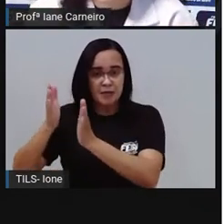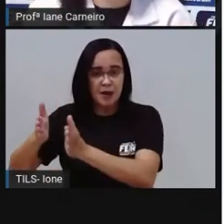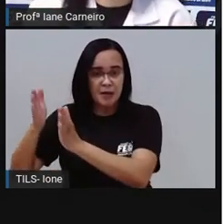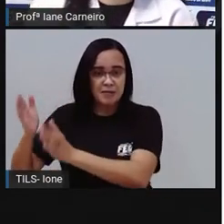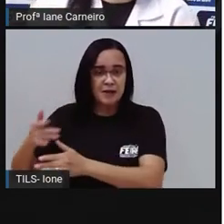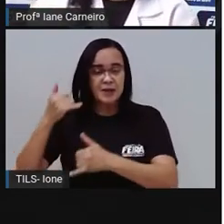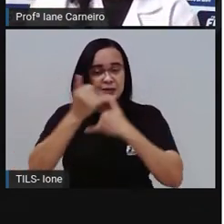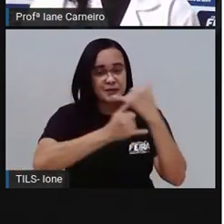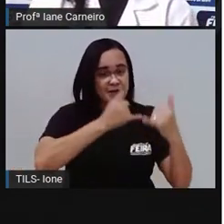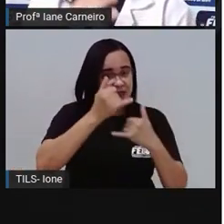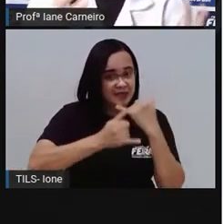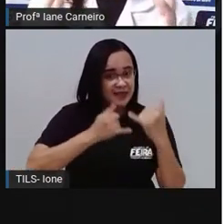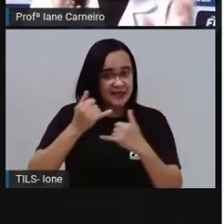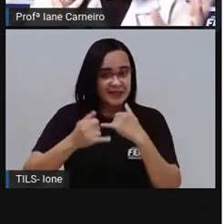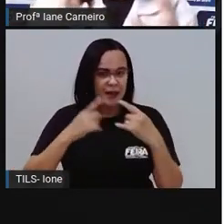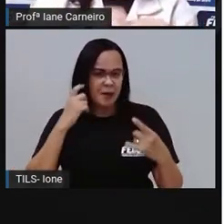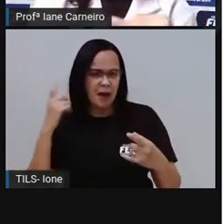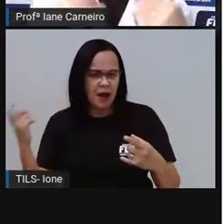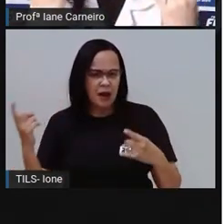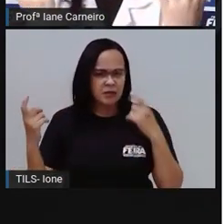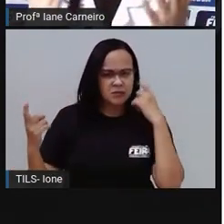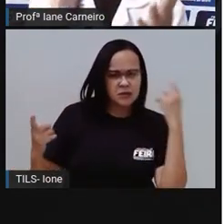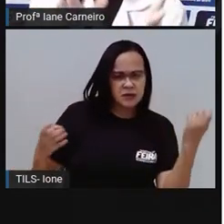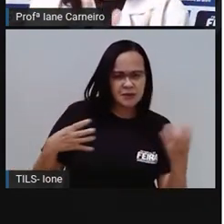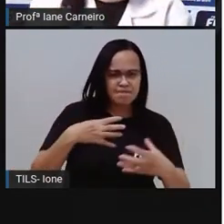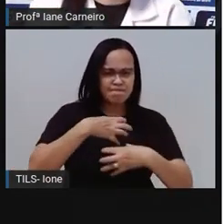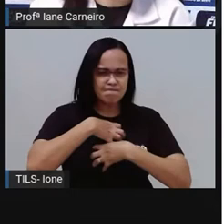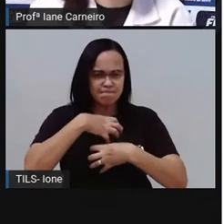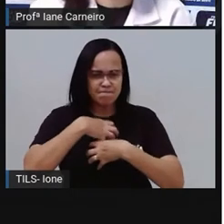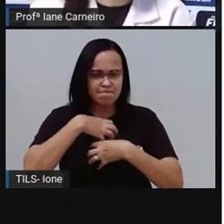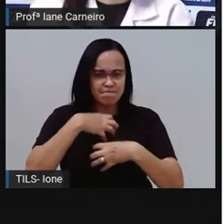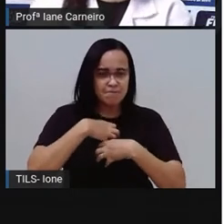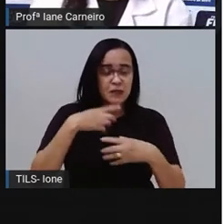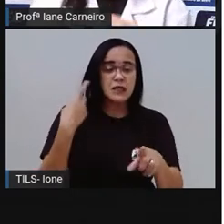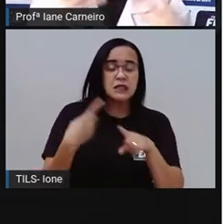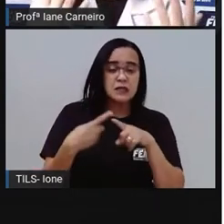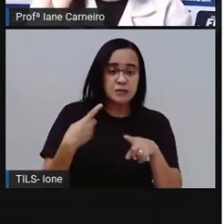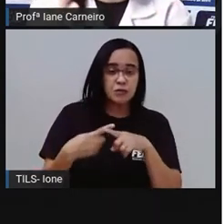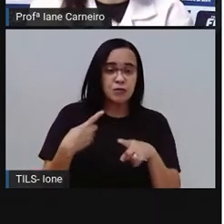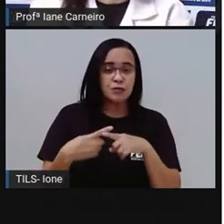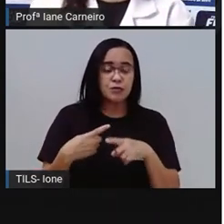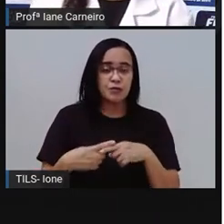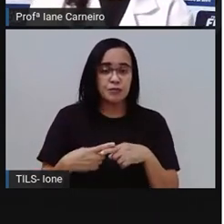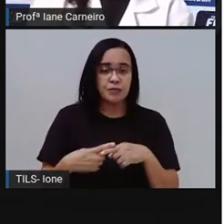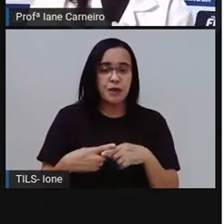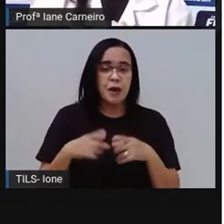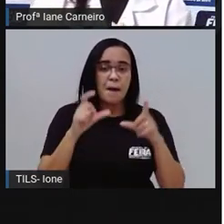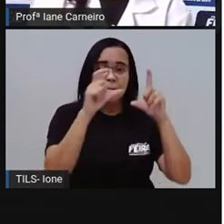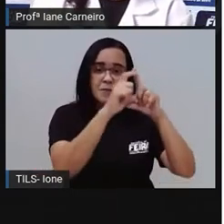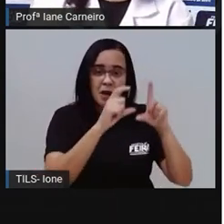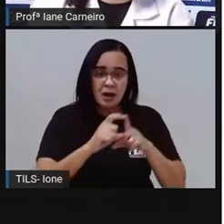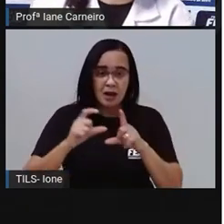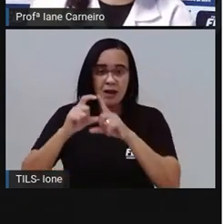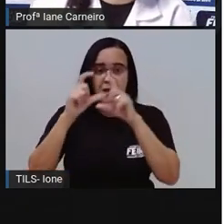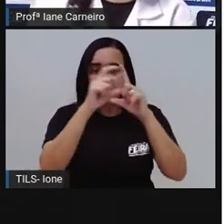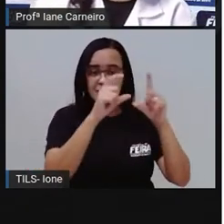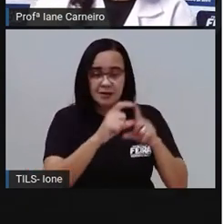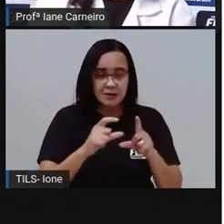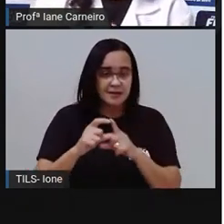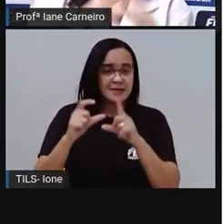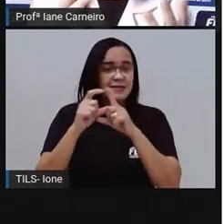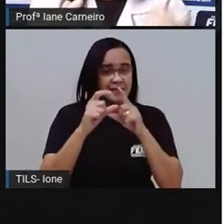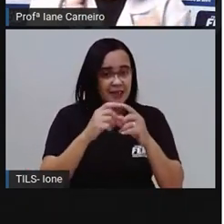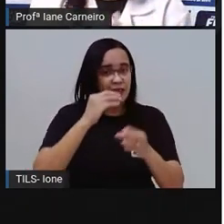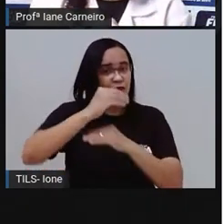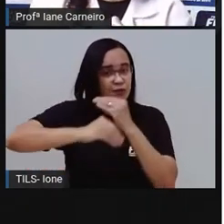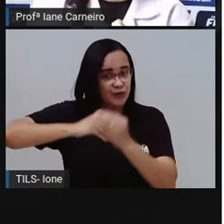das letras, né? Como é a composição das palavras. Então, ela foi brincando, né, ao longo do livro todo, tá certo?